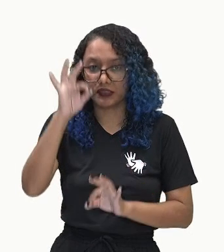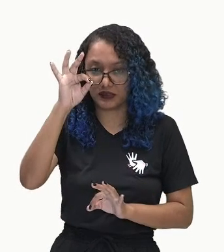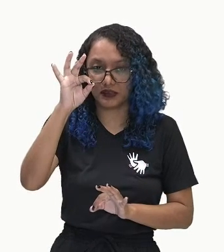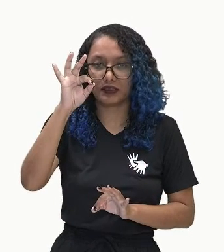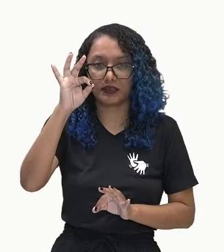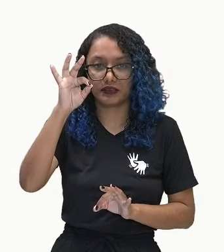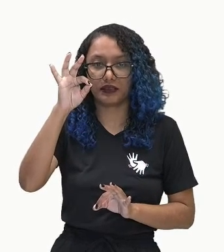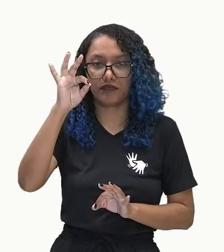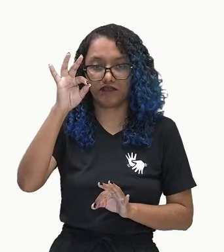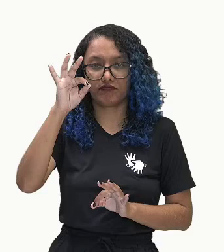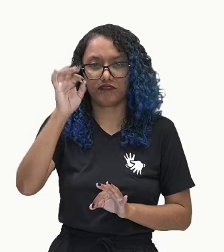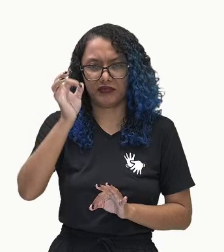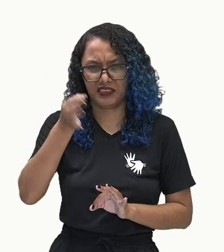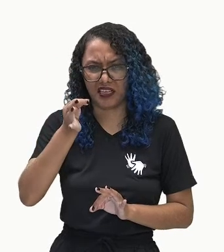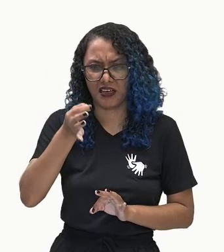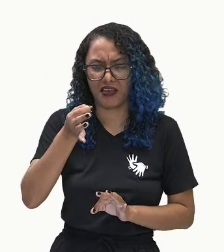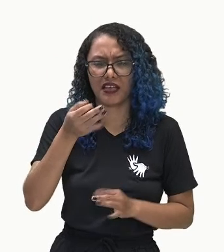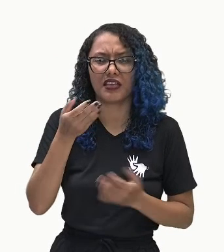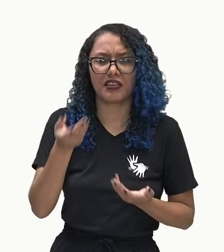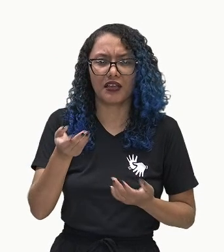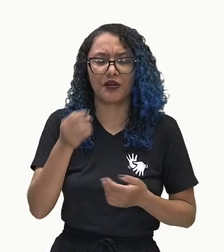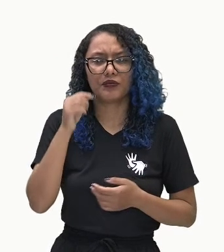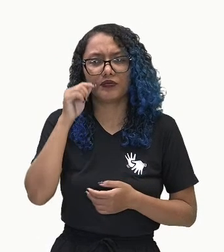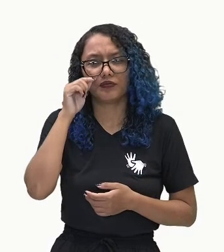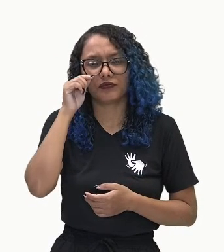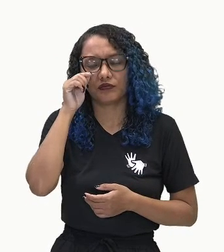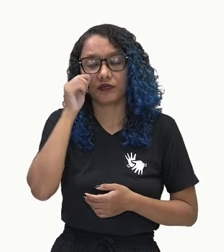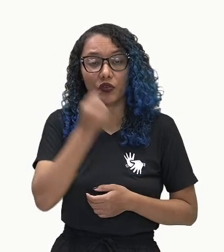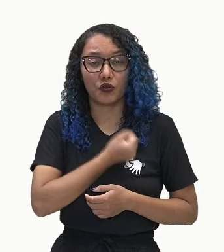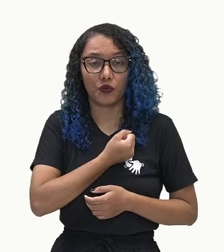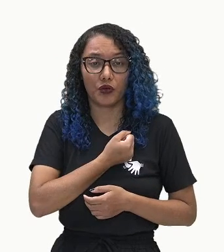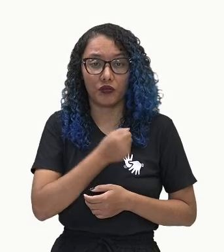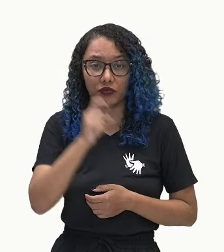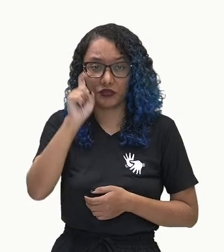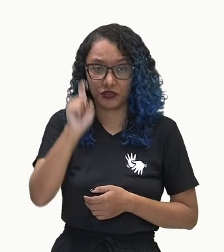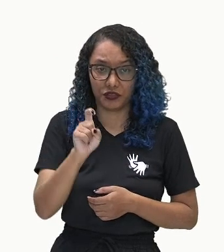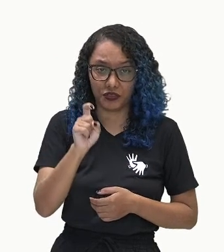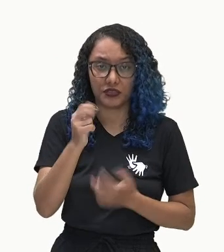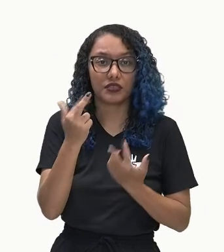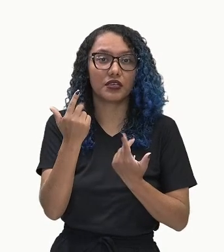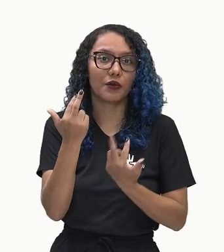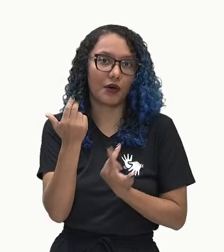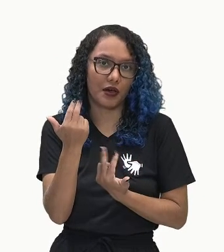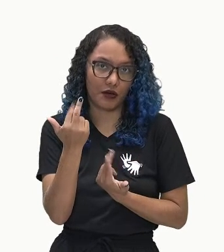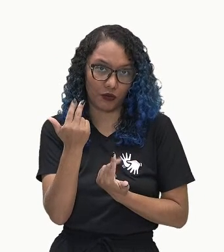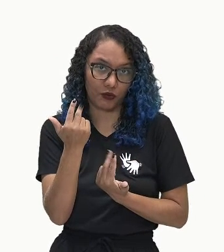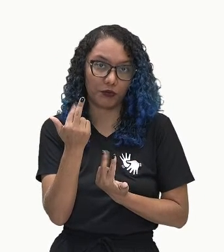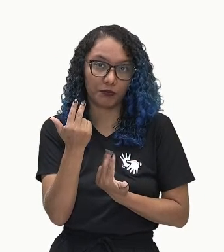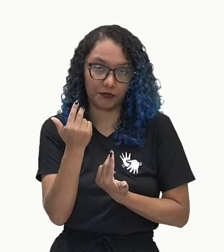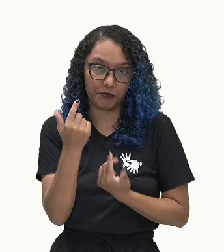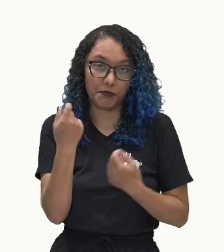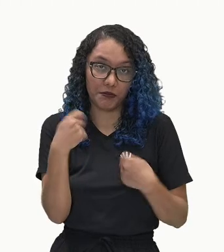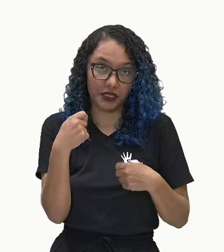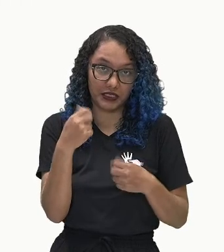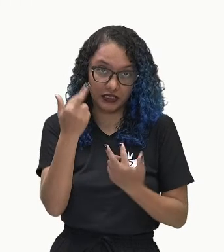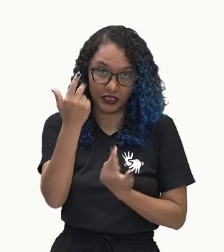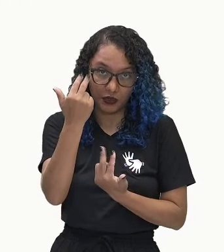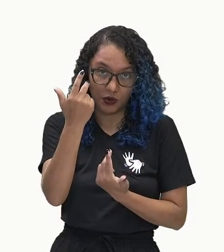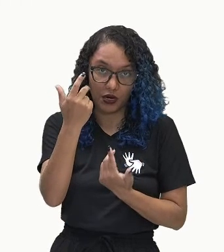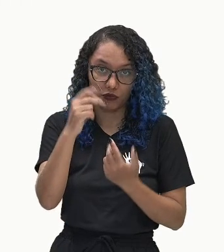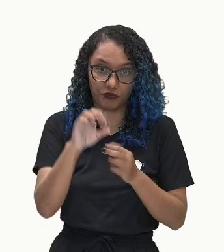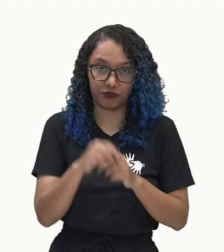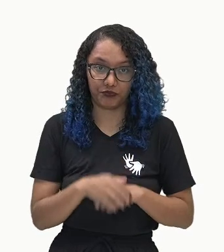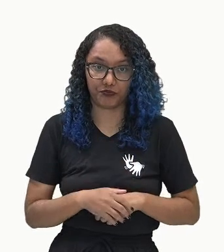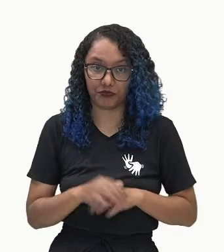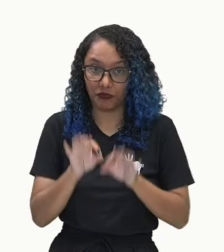vertical, então os valores de x são obrigatoriamente iguais, tá? Na horizontal. E